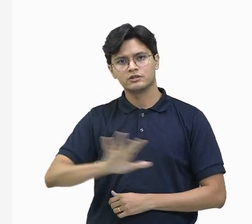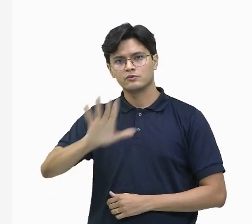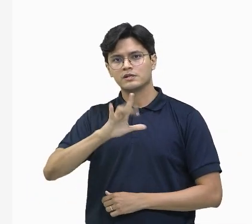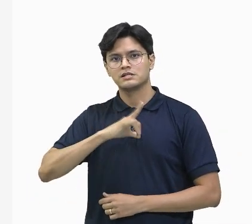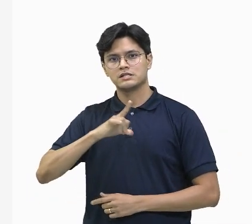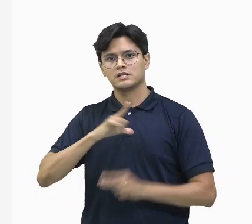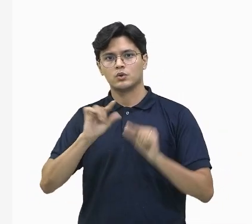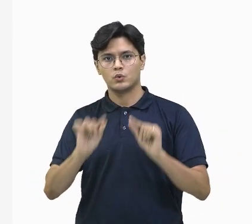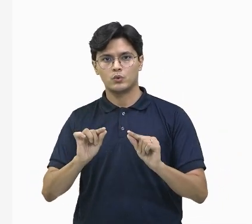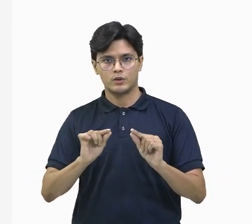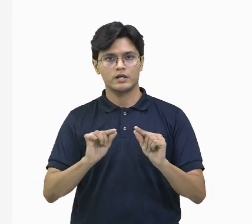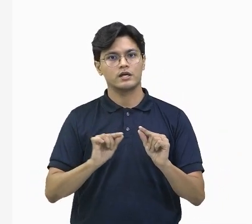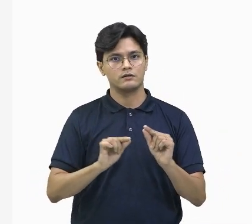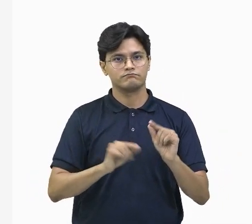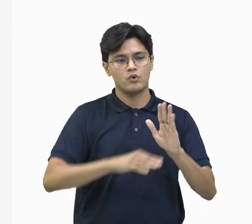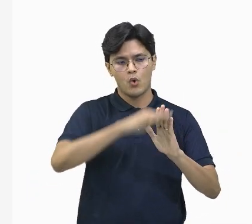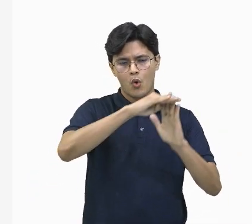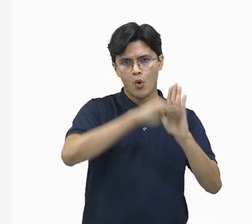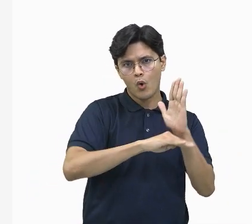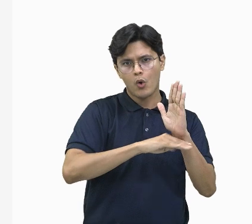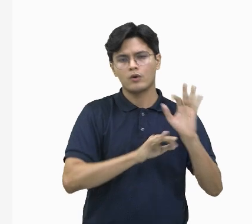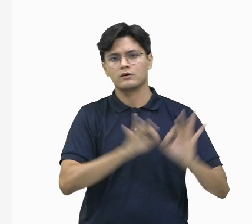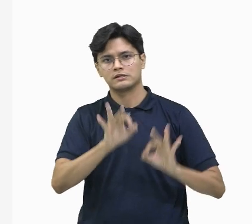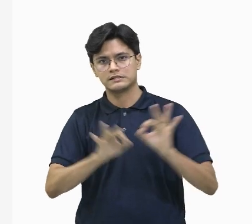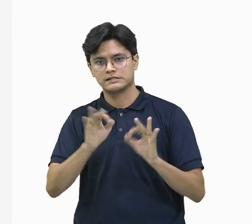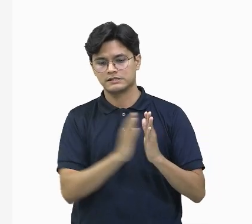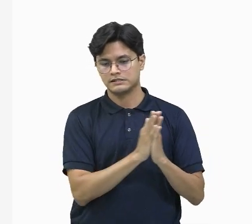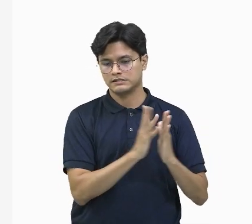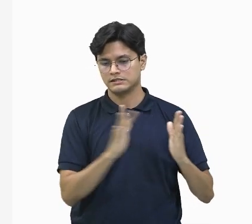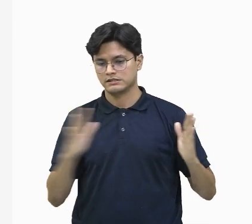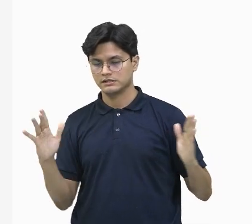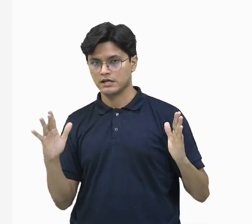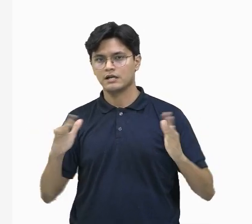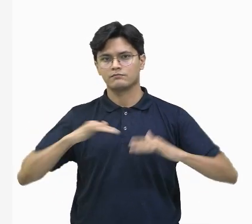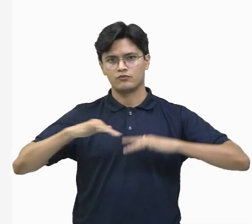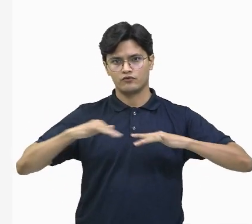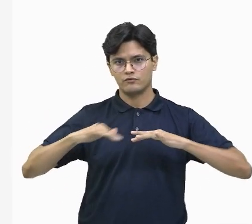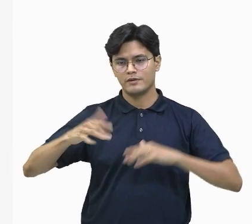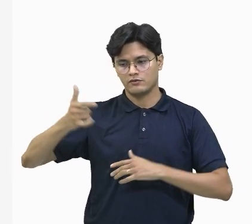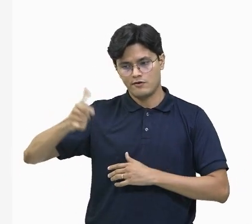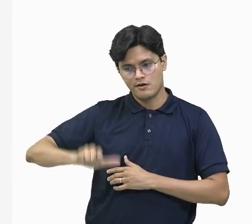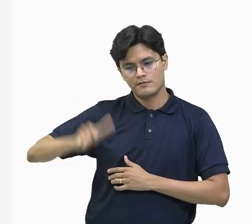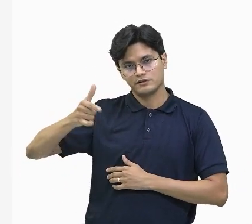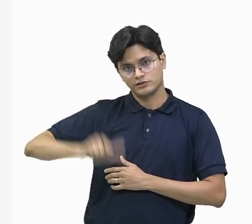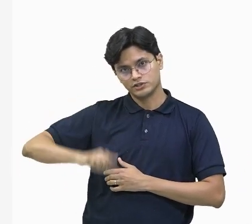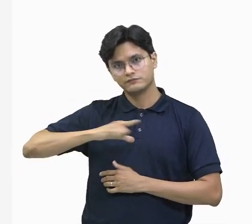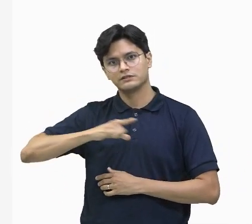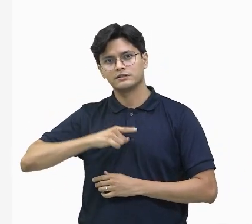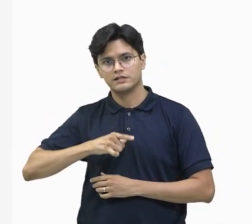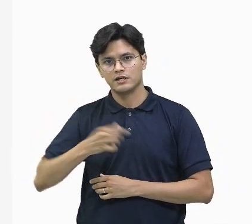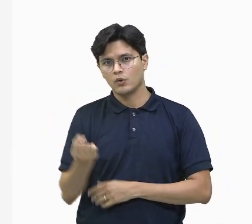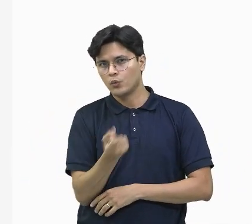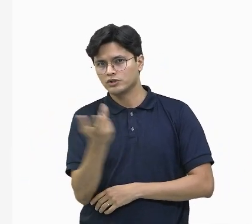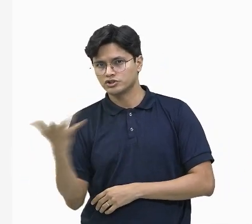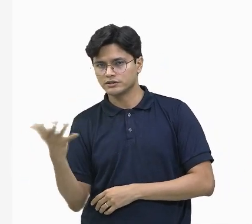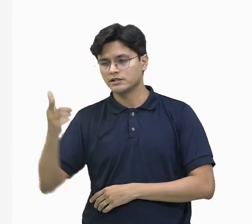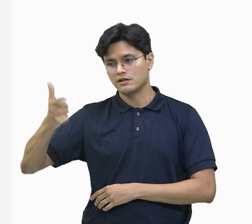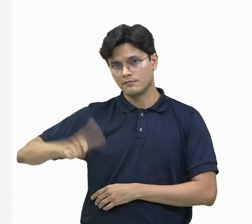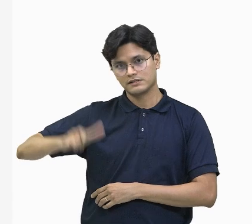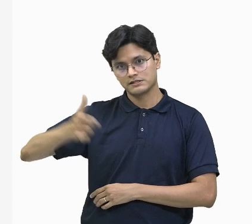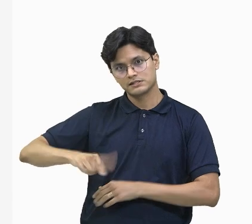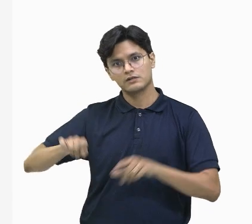organizadas em sessões planejadas de movimentos repetidos com frequência e intensidade